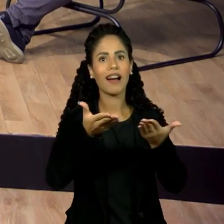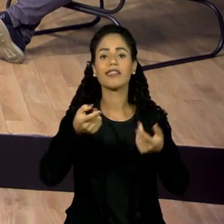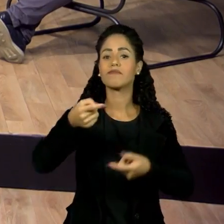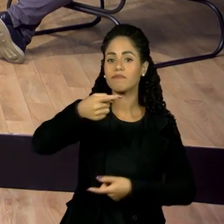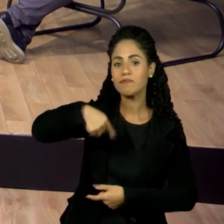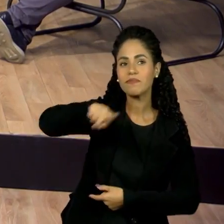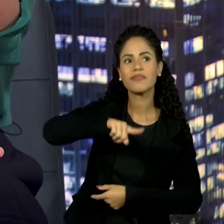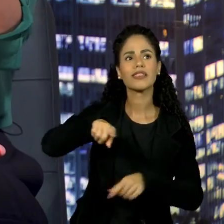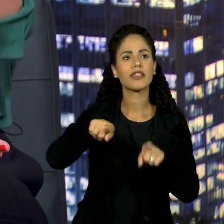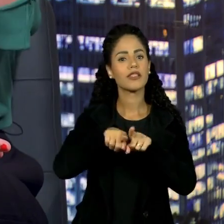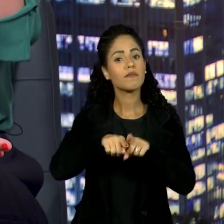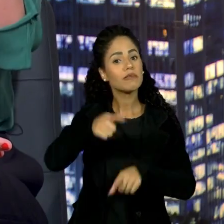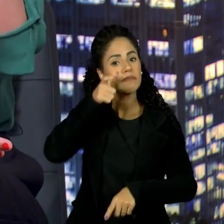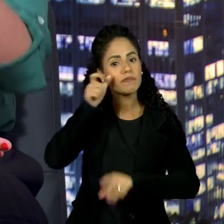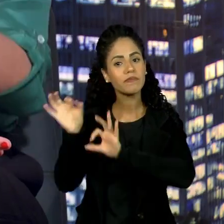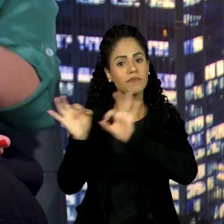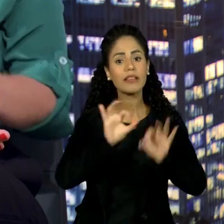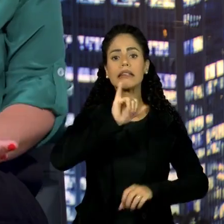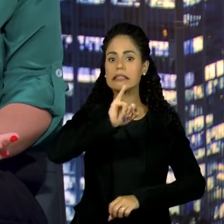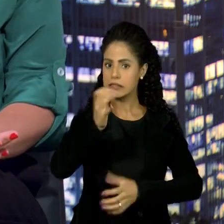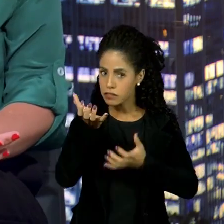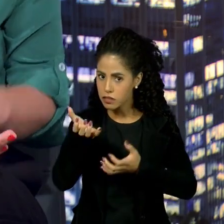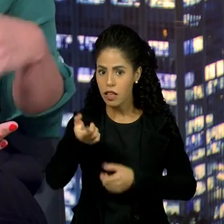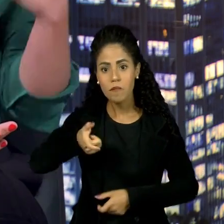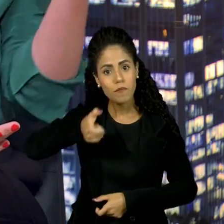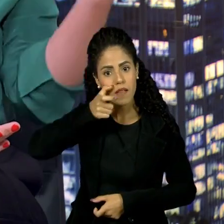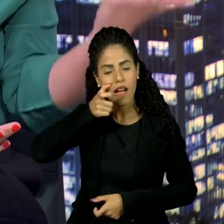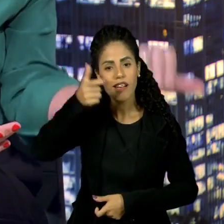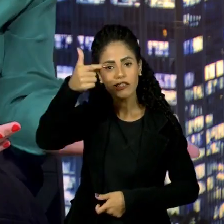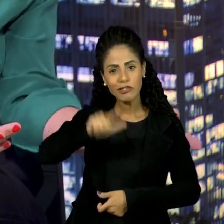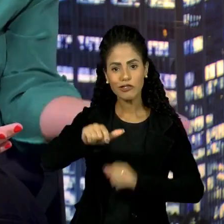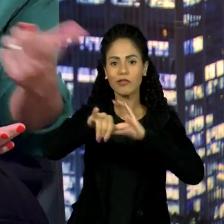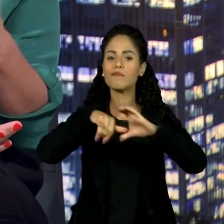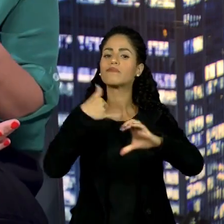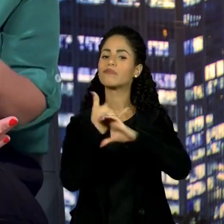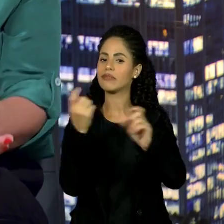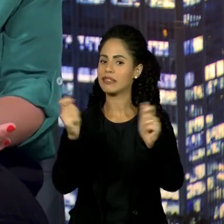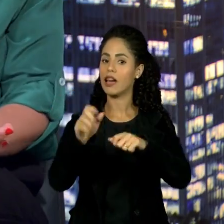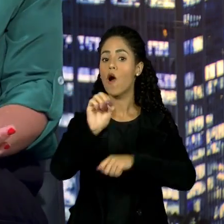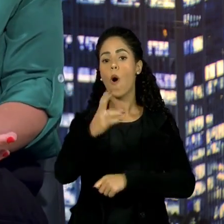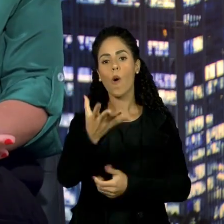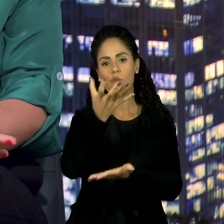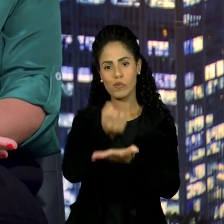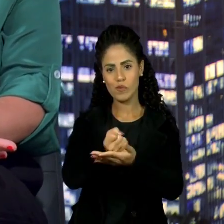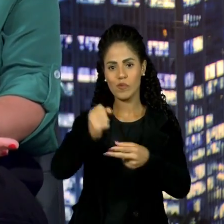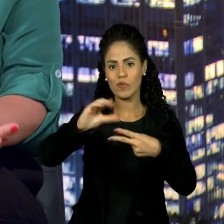vocês, obrigada pela audiência. E se você quiser rever essa discussão, pode ir ao YouTube ou baixar o